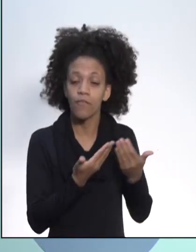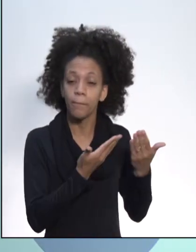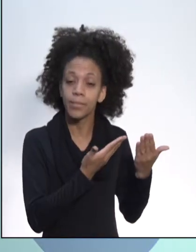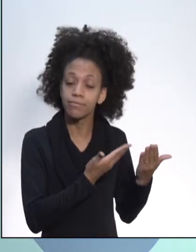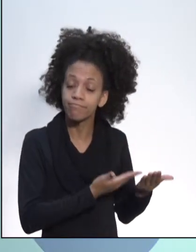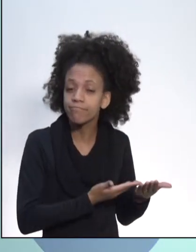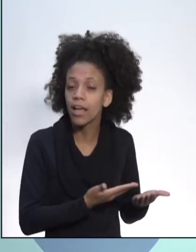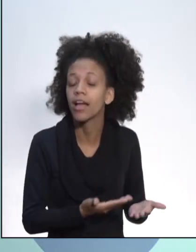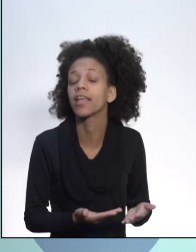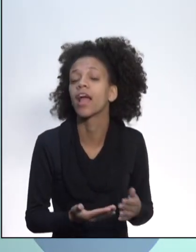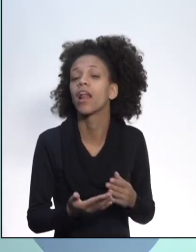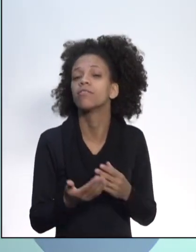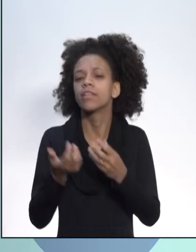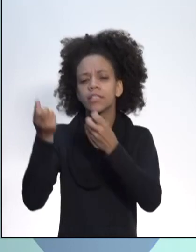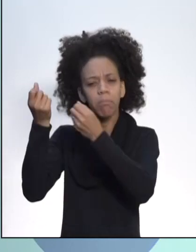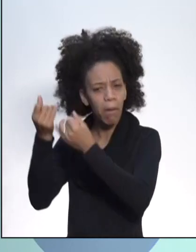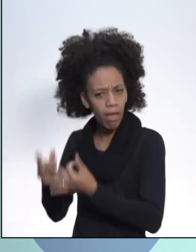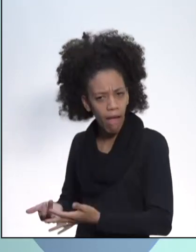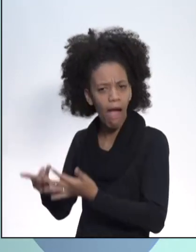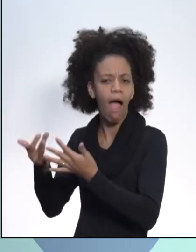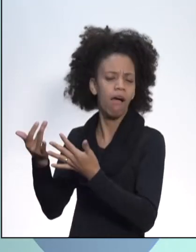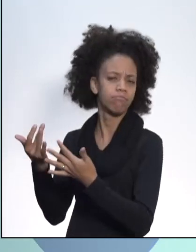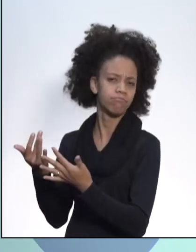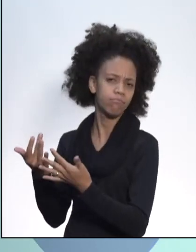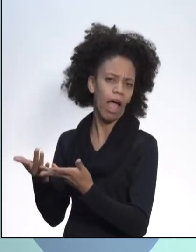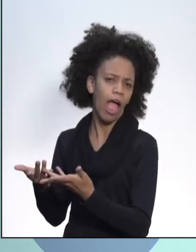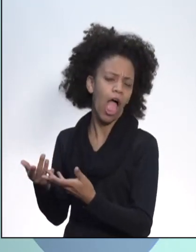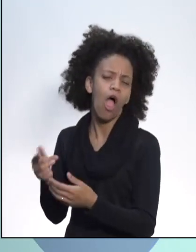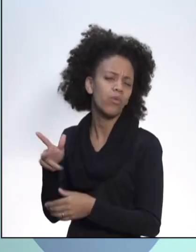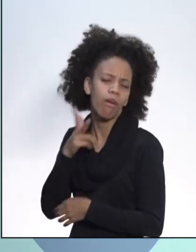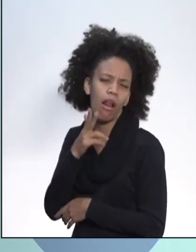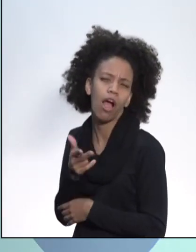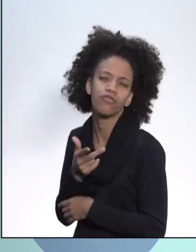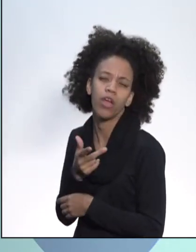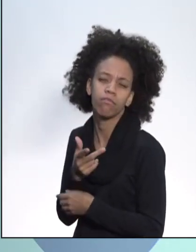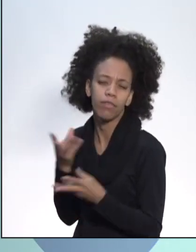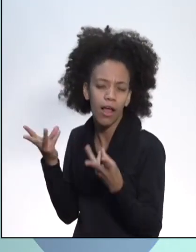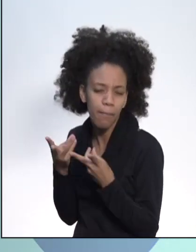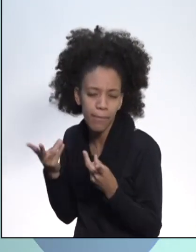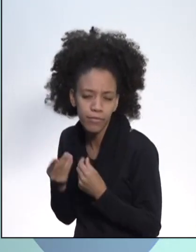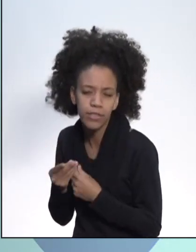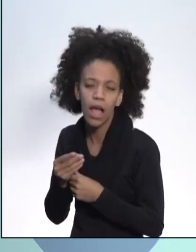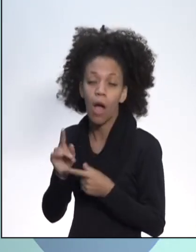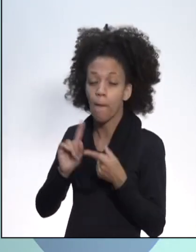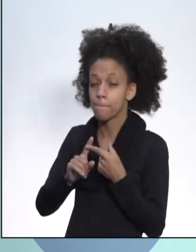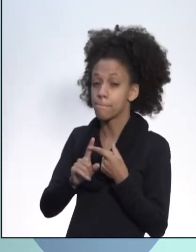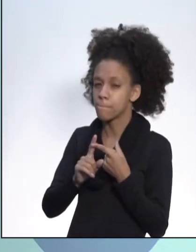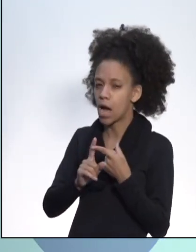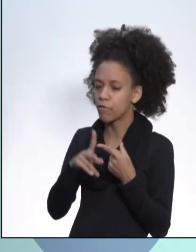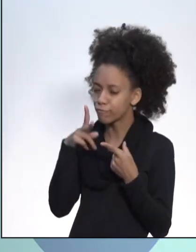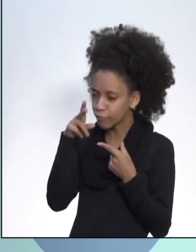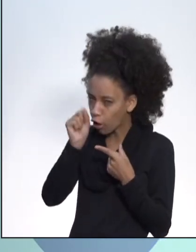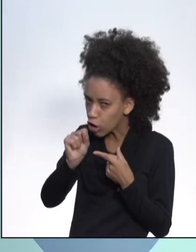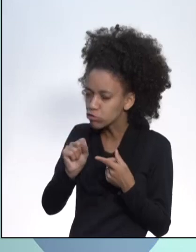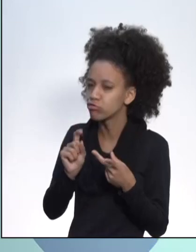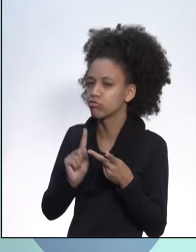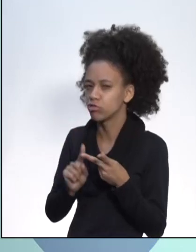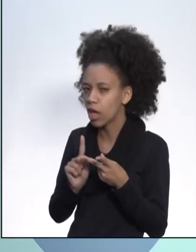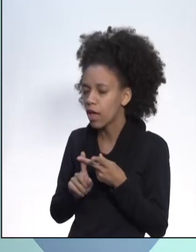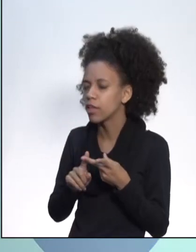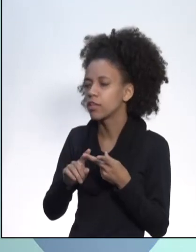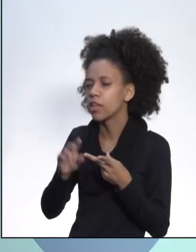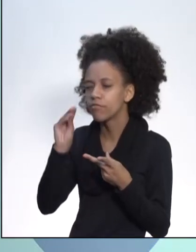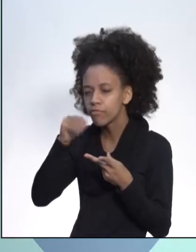ela dar exemplo do que ela acha que é bem bacana nela, uma qualidade, um ponto forte, e que